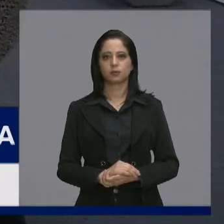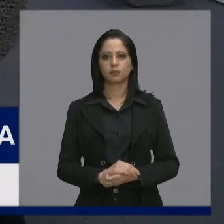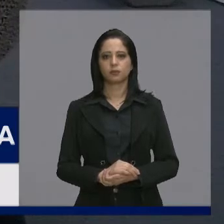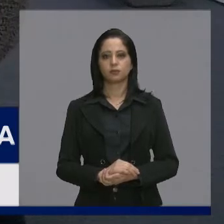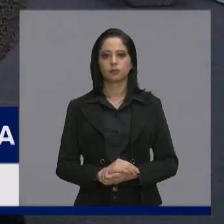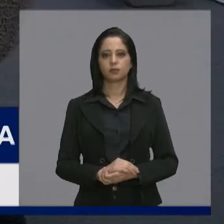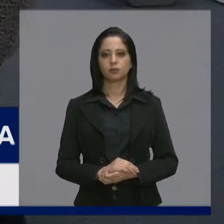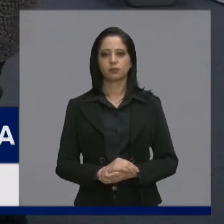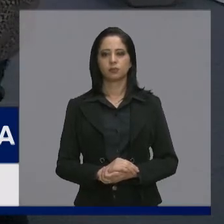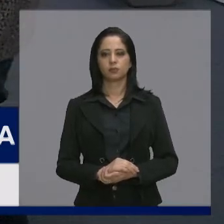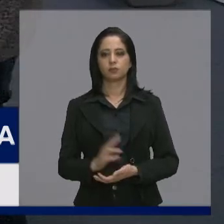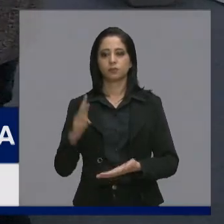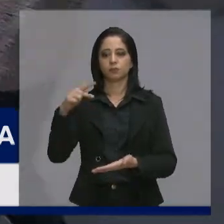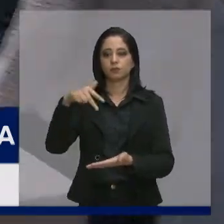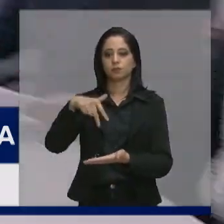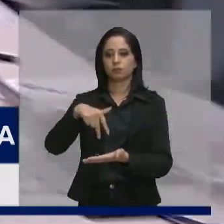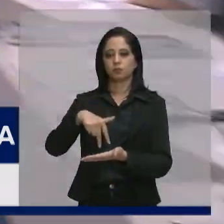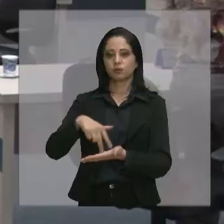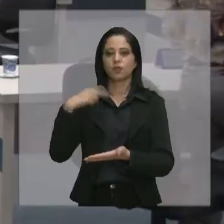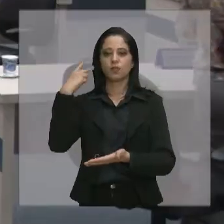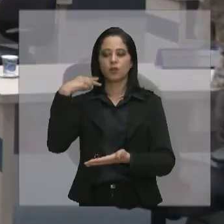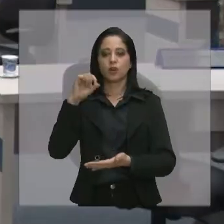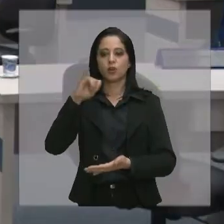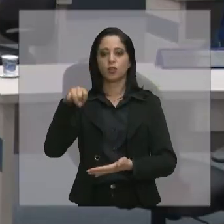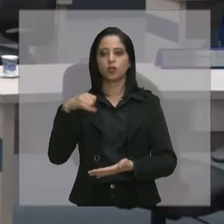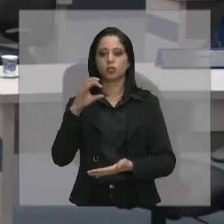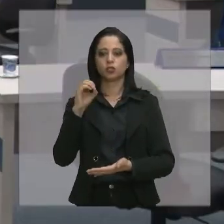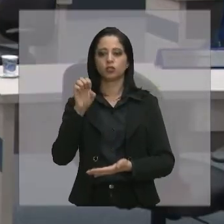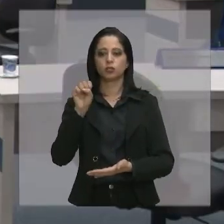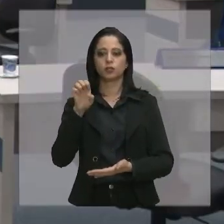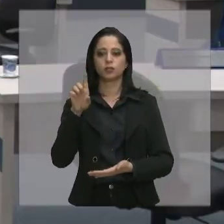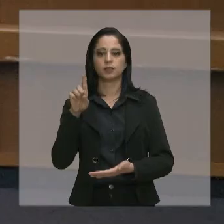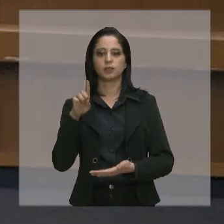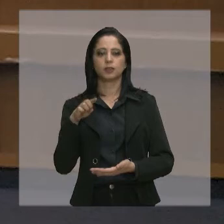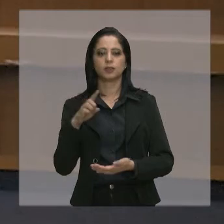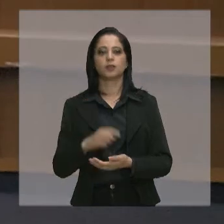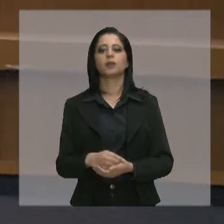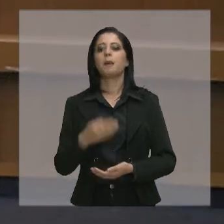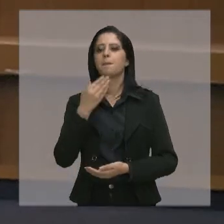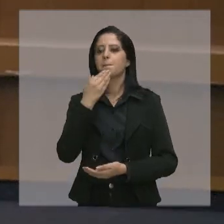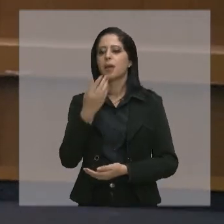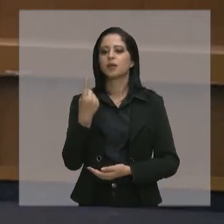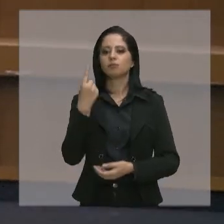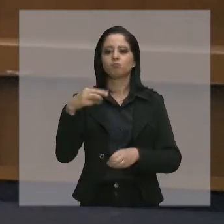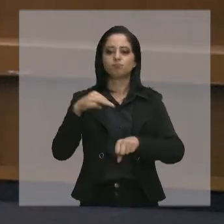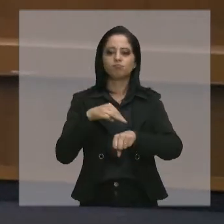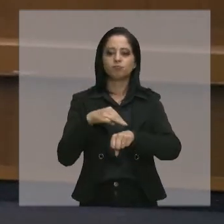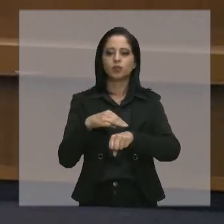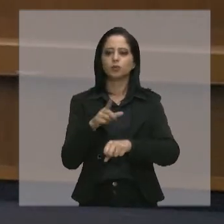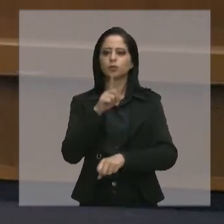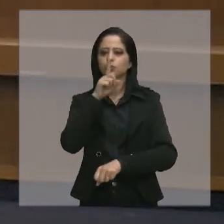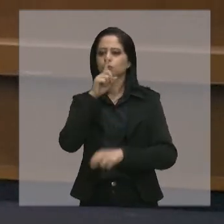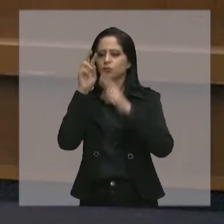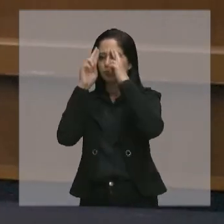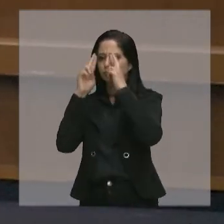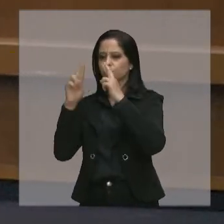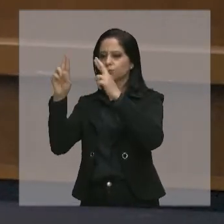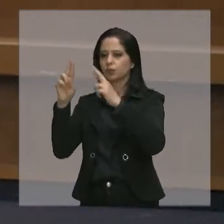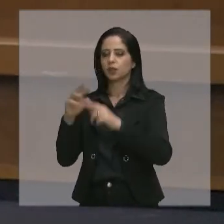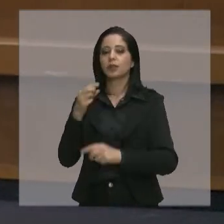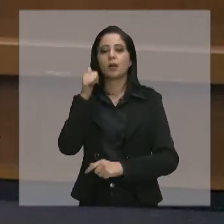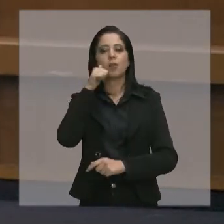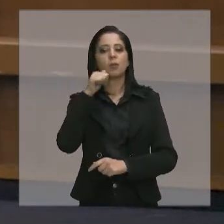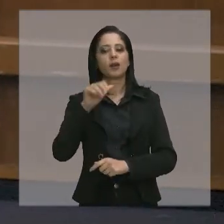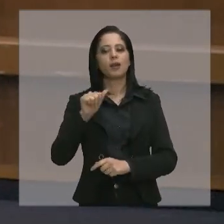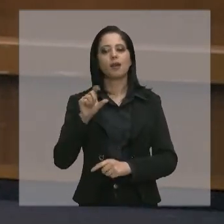Com a palavra, o vereador José Luiz. Também pedi um minuto de silêncio, senhor presidente, para a senhora Adele Moraes, que